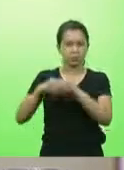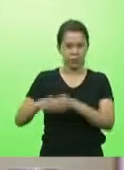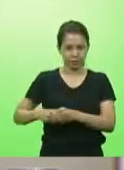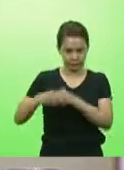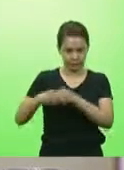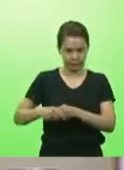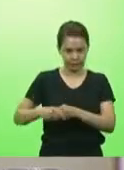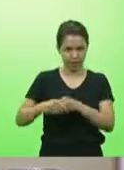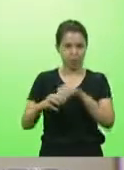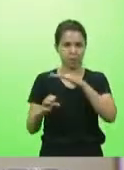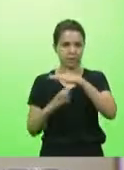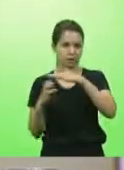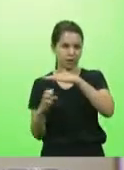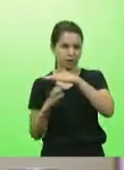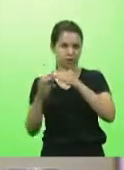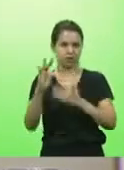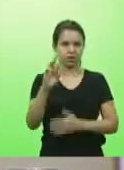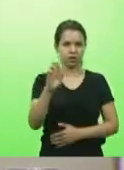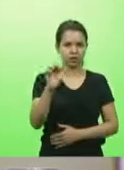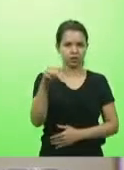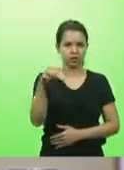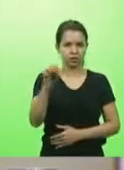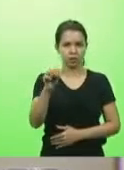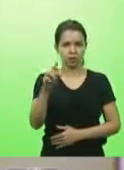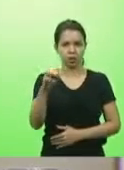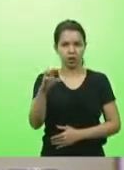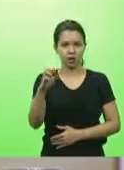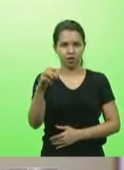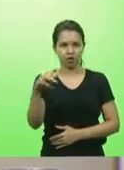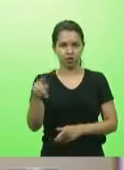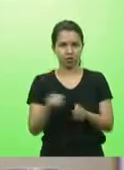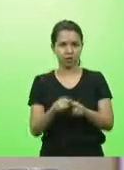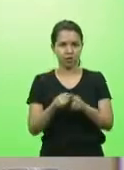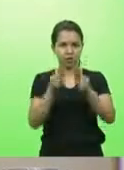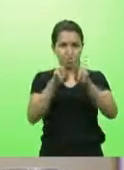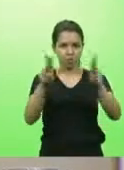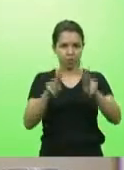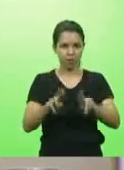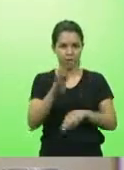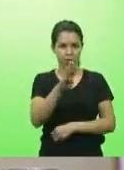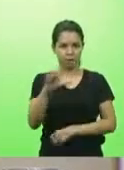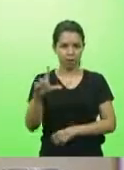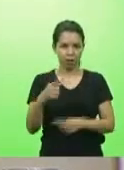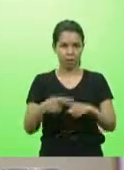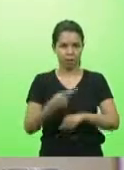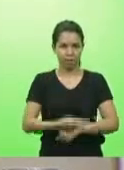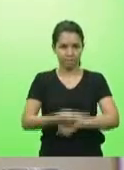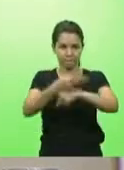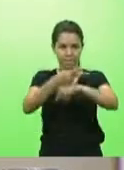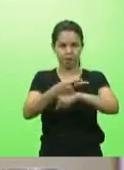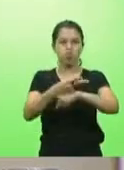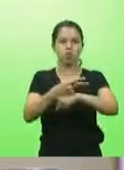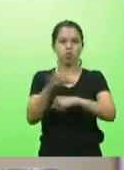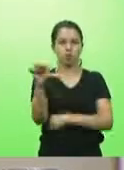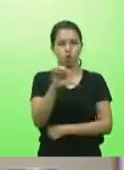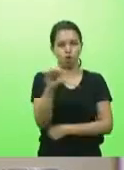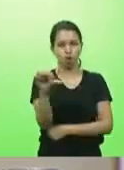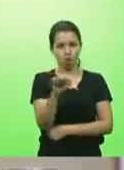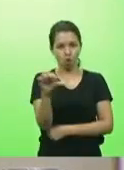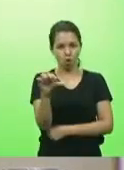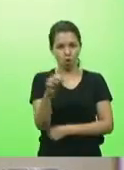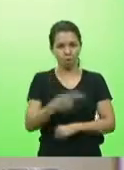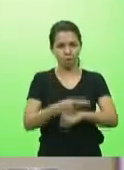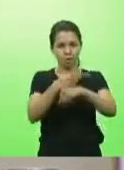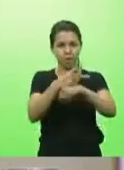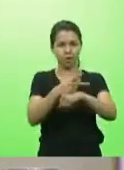Transpocrate e Unimed Blumenau, por terem sido premiadas na nona edição do prêmio Grit,